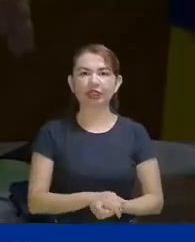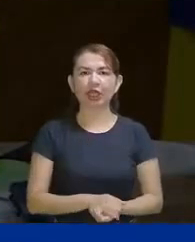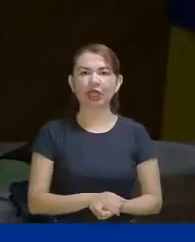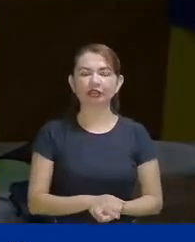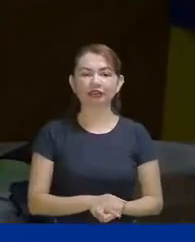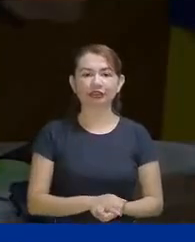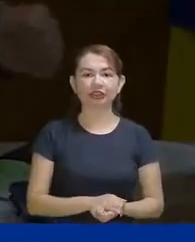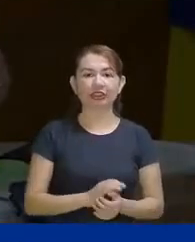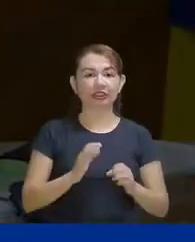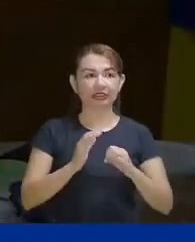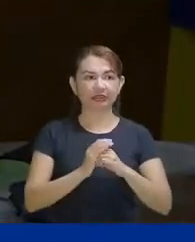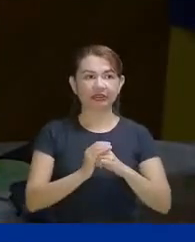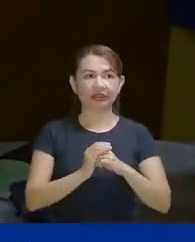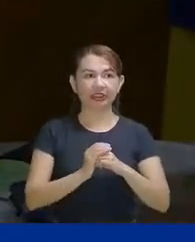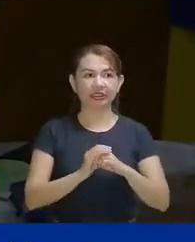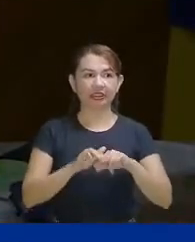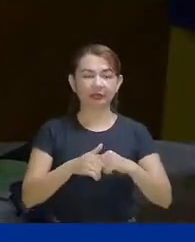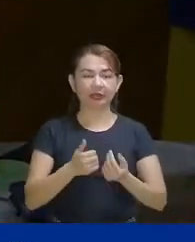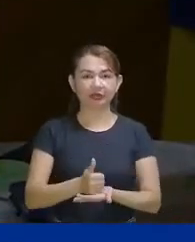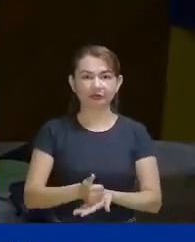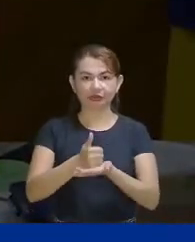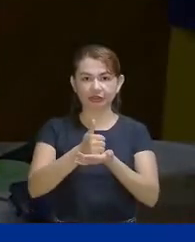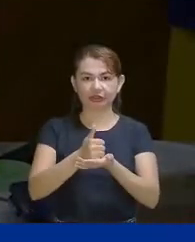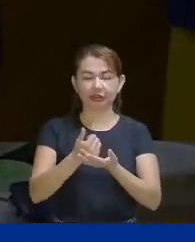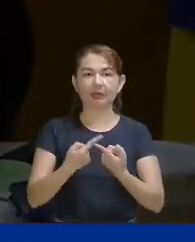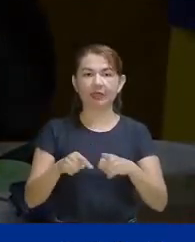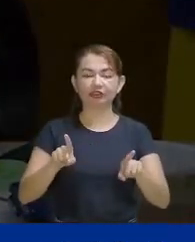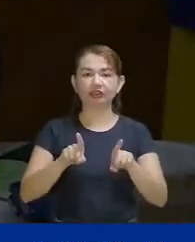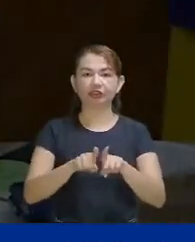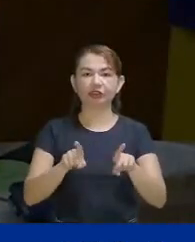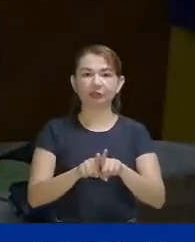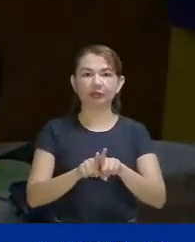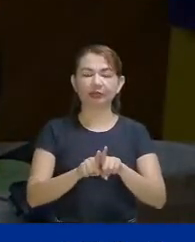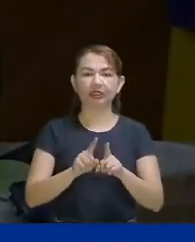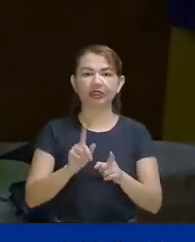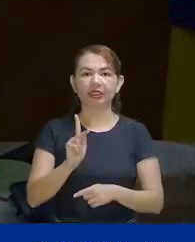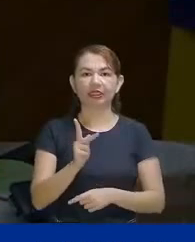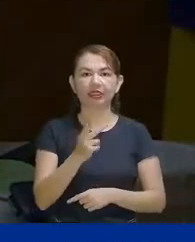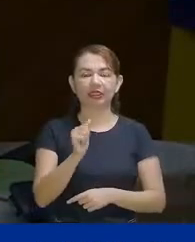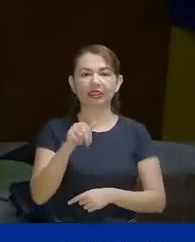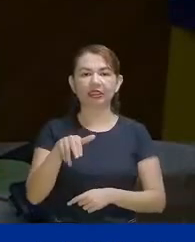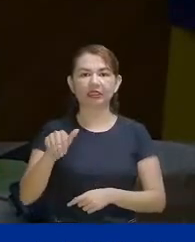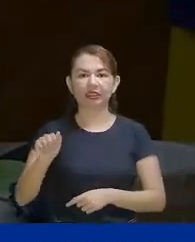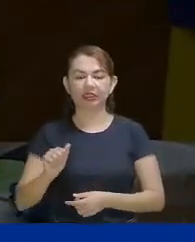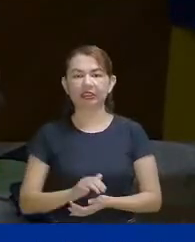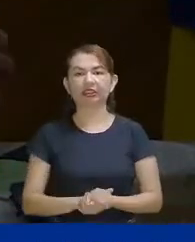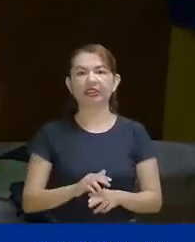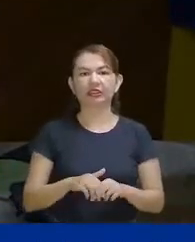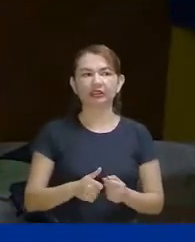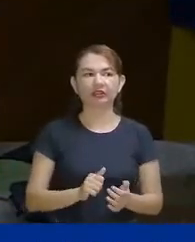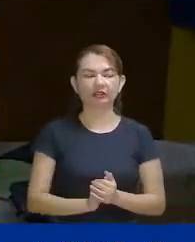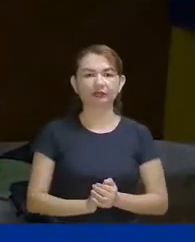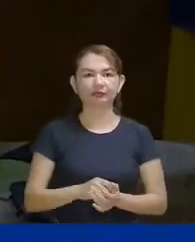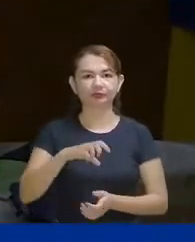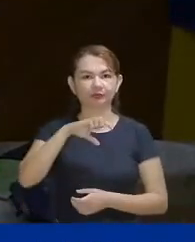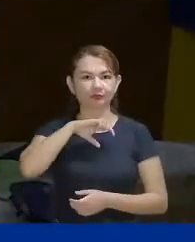para o TRE em face da sustentabilidade, como também para a Hanna e TRE em face das